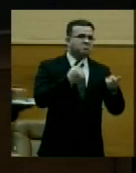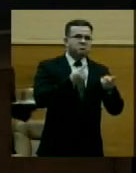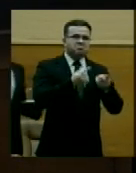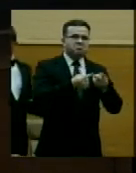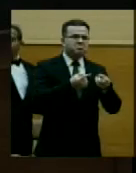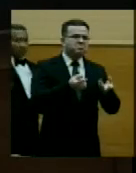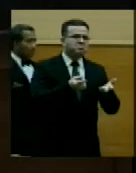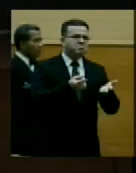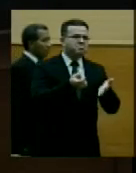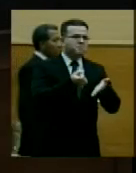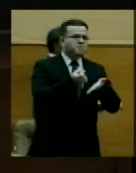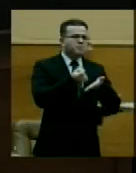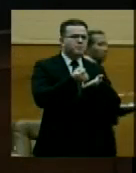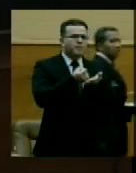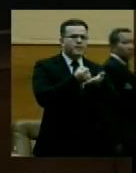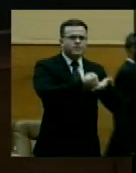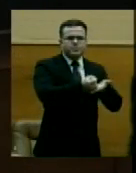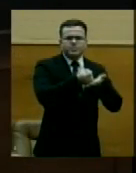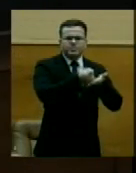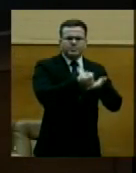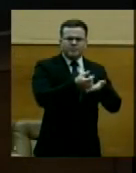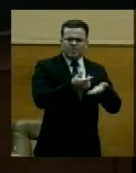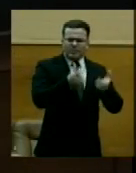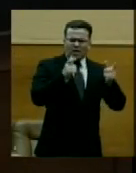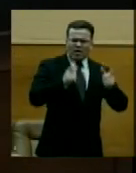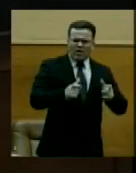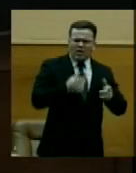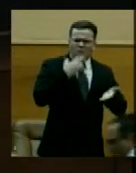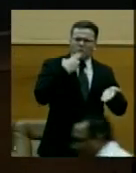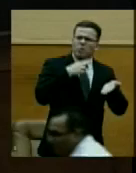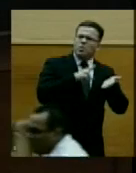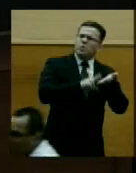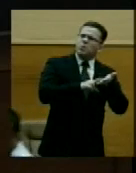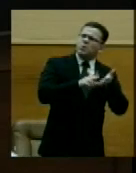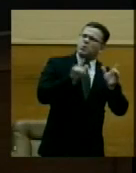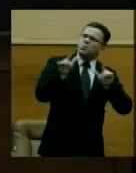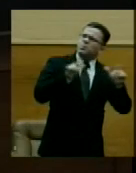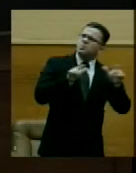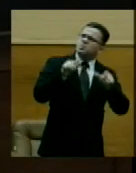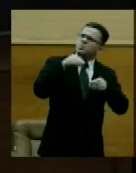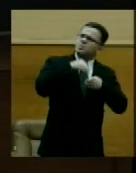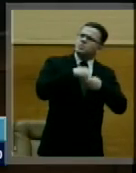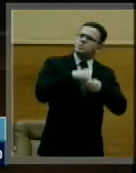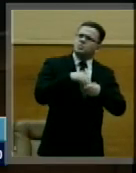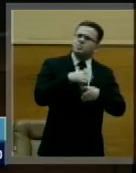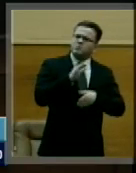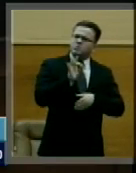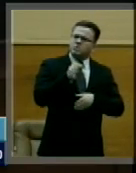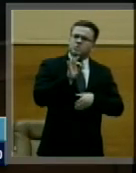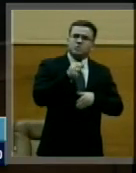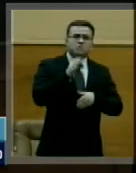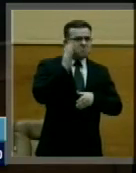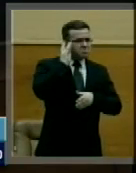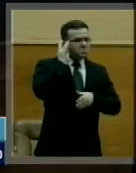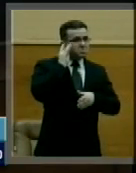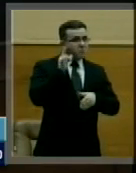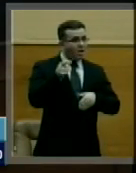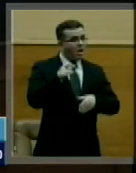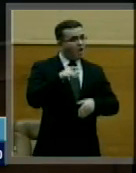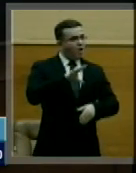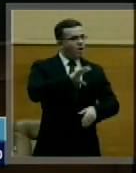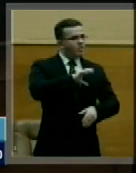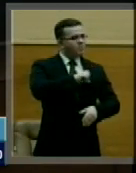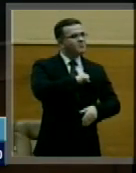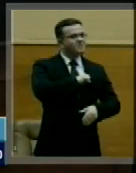ajudante nos, se eu não me engano, foi nos Correios. E o sonho dele era fazer engenharia